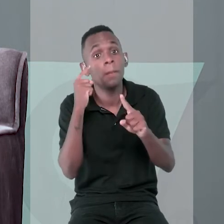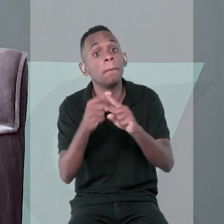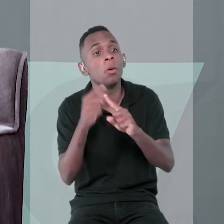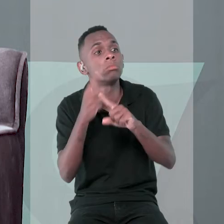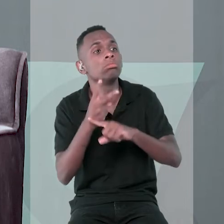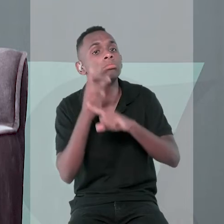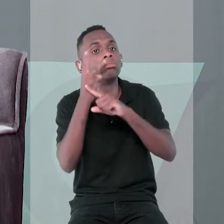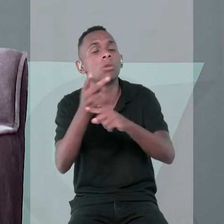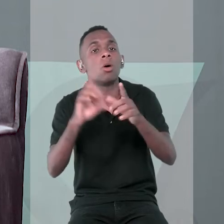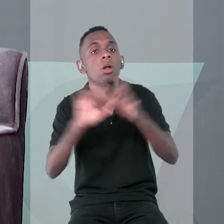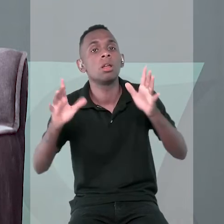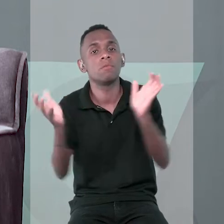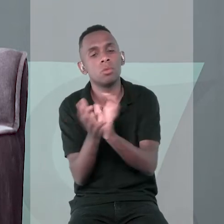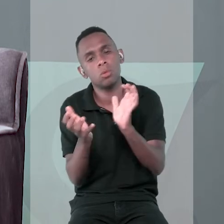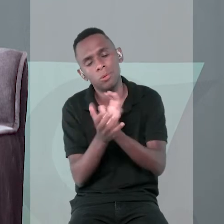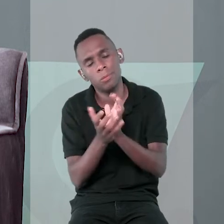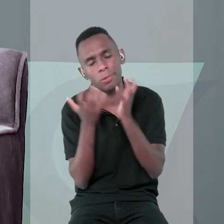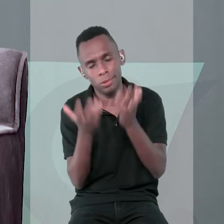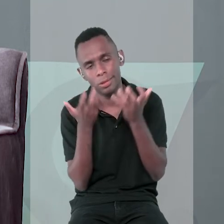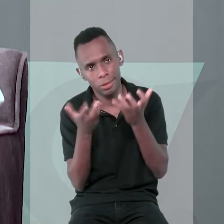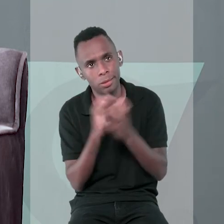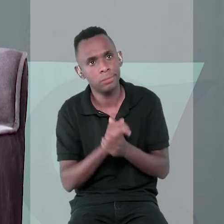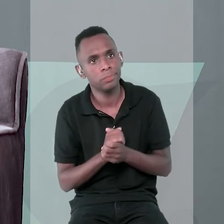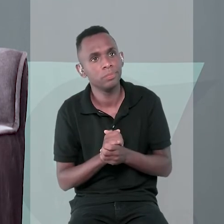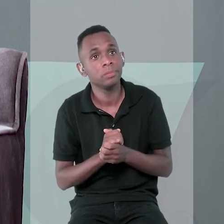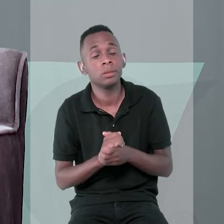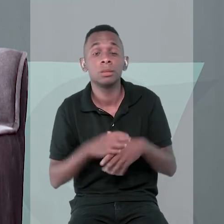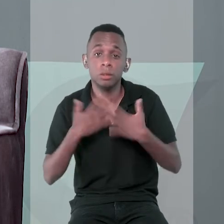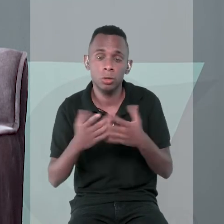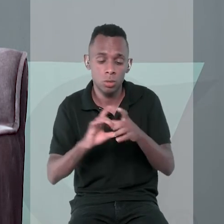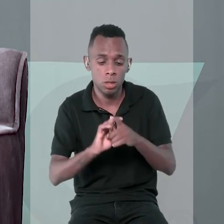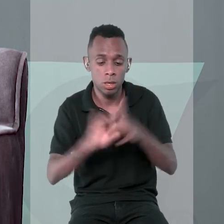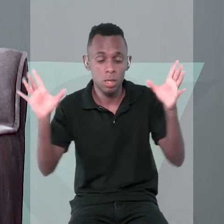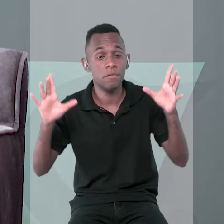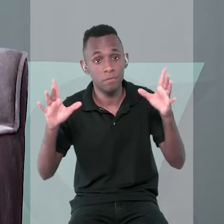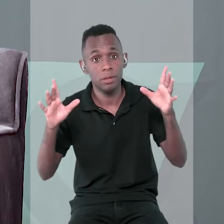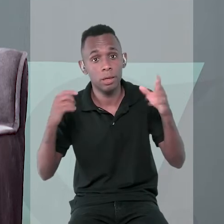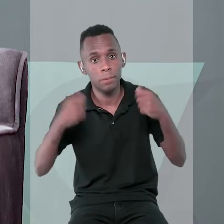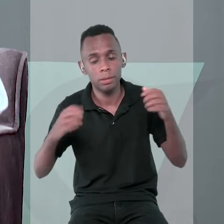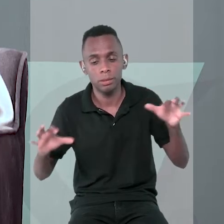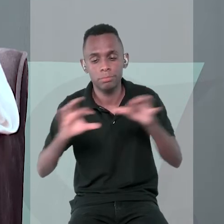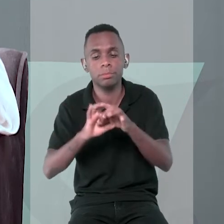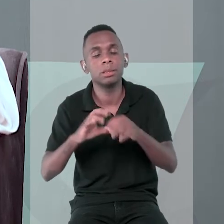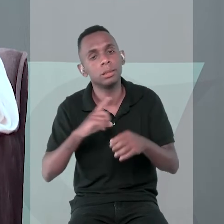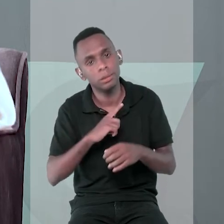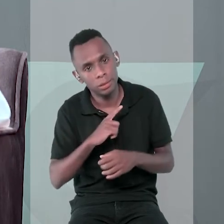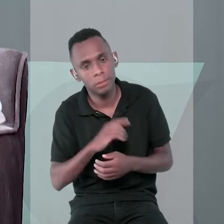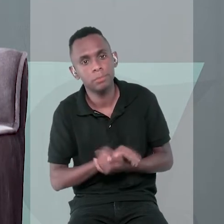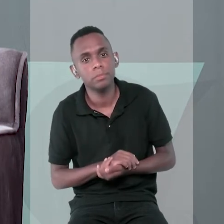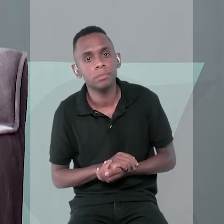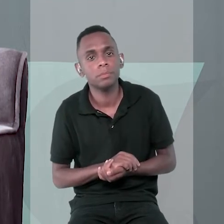porque elas buscavam uma liberdade coletiva. E não existe liberdade sem uma coisa sem a outra.